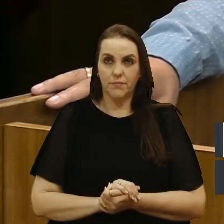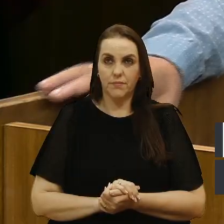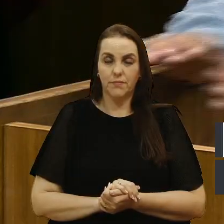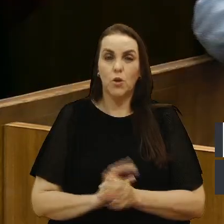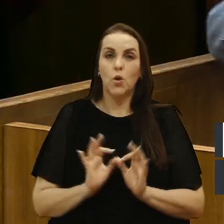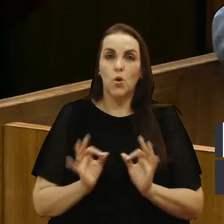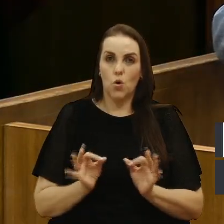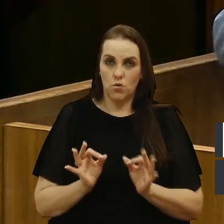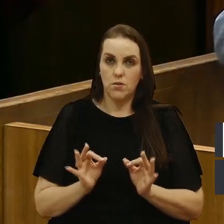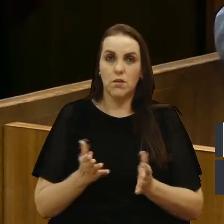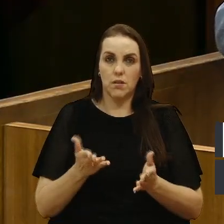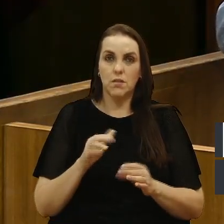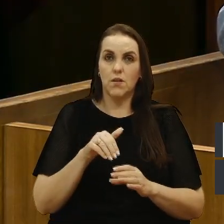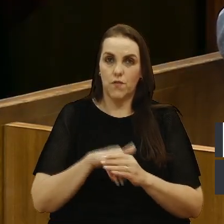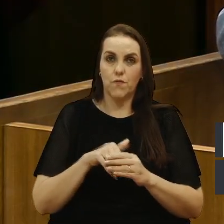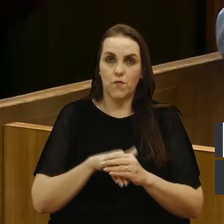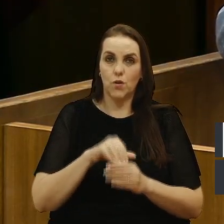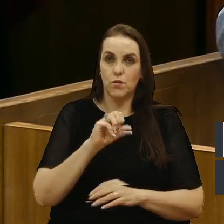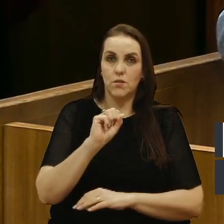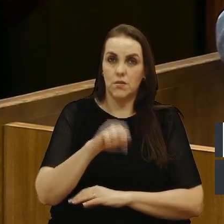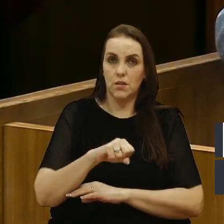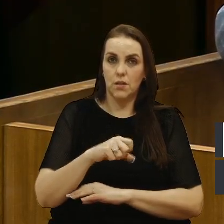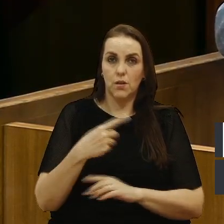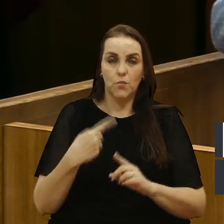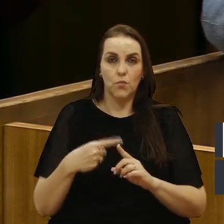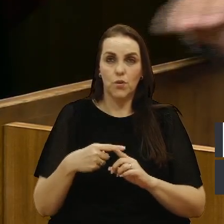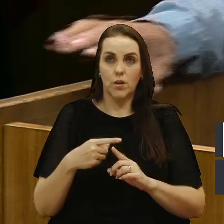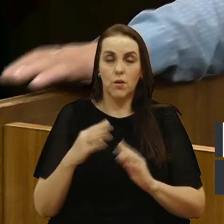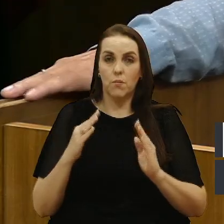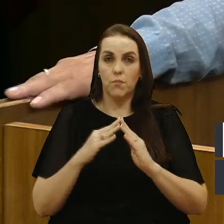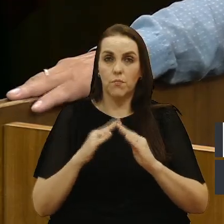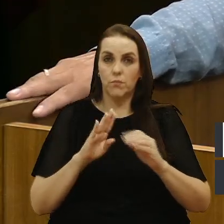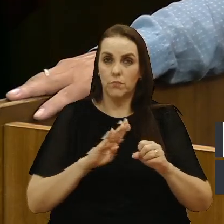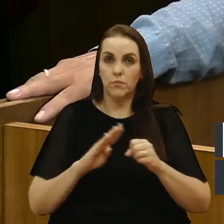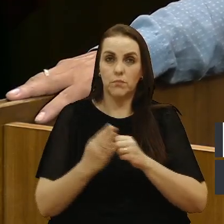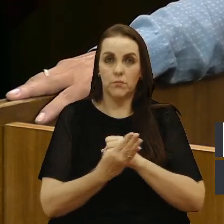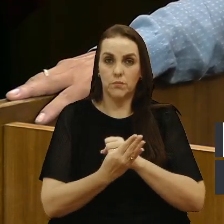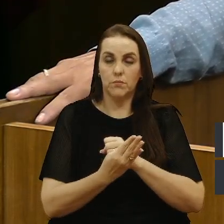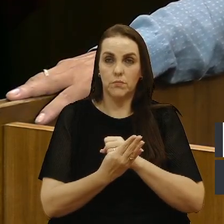sim, voto favorável porque moro em um bairro